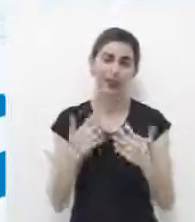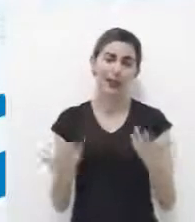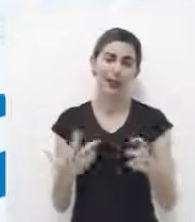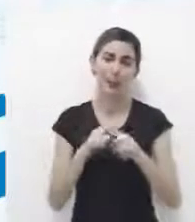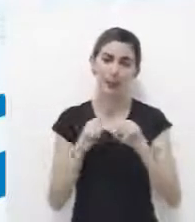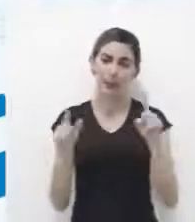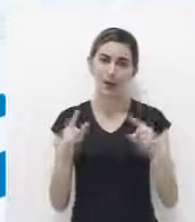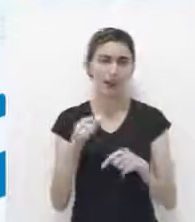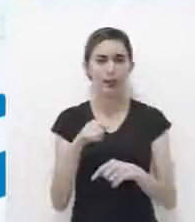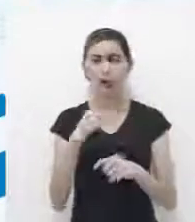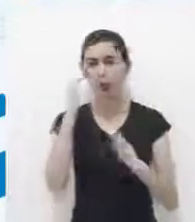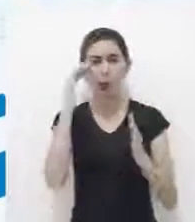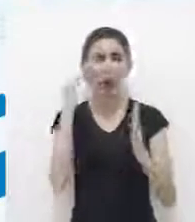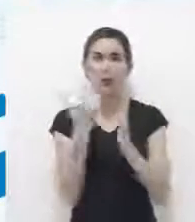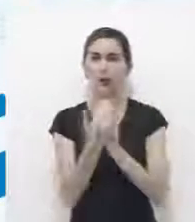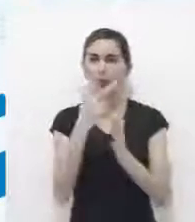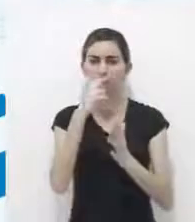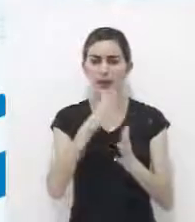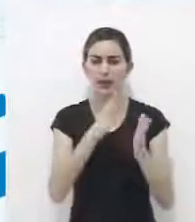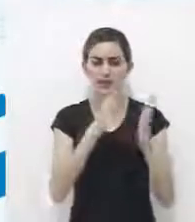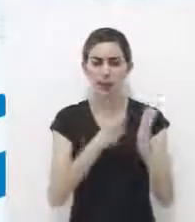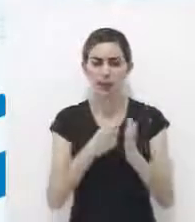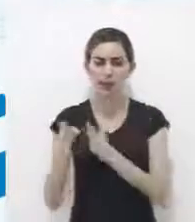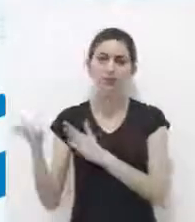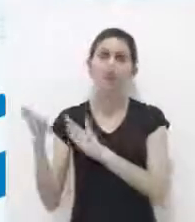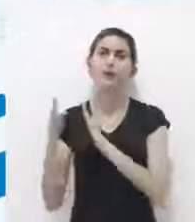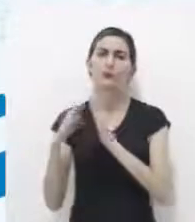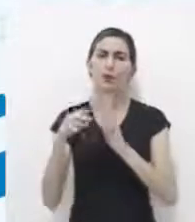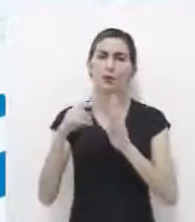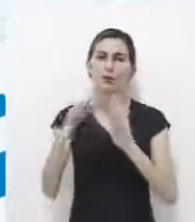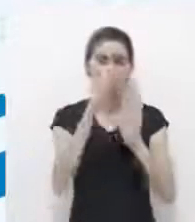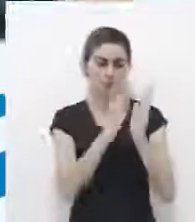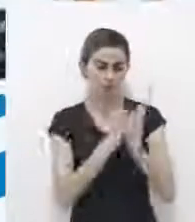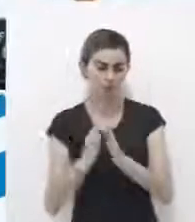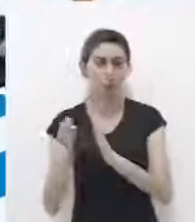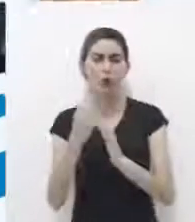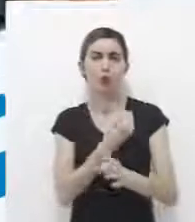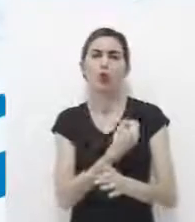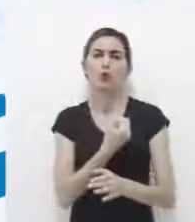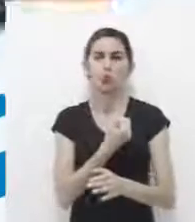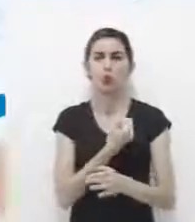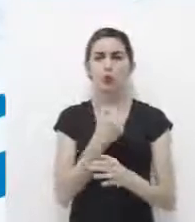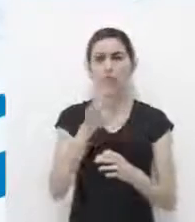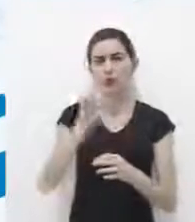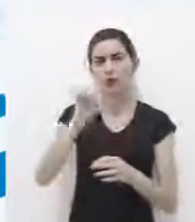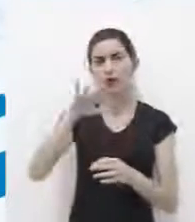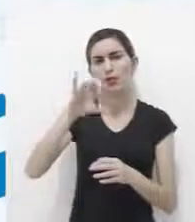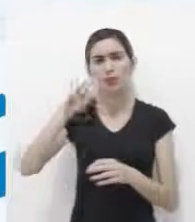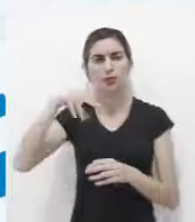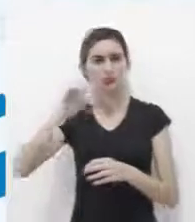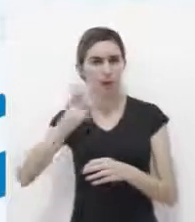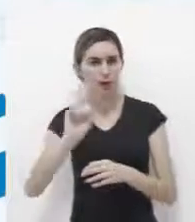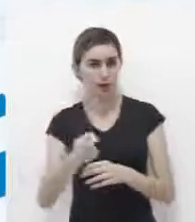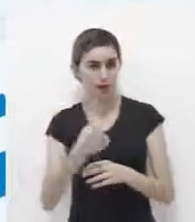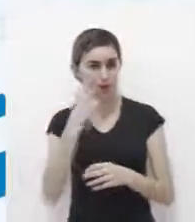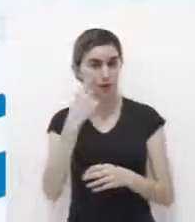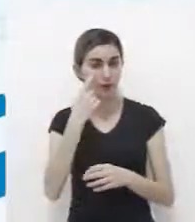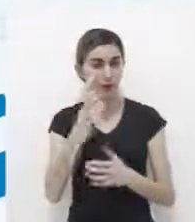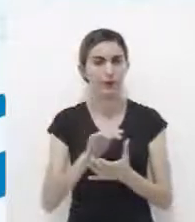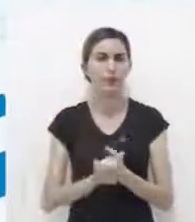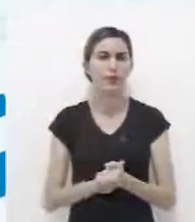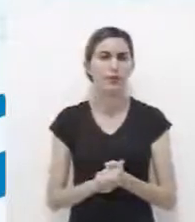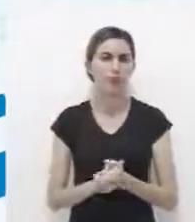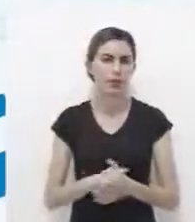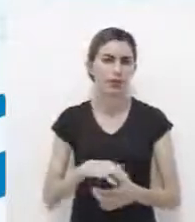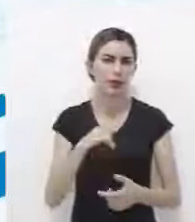ser quebrados, mas eles não obedecem à mesma padronização dos números racionais.